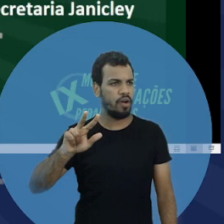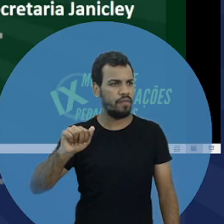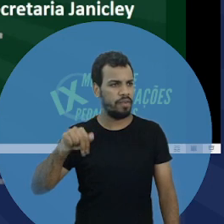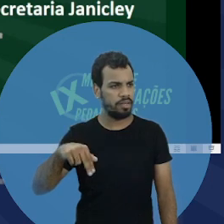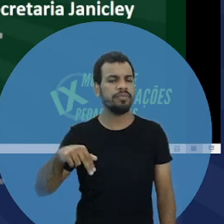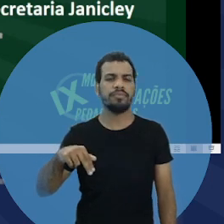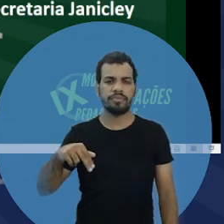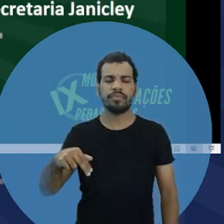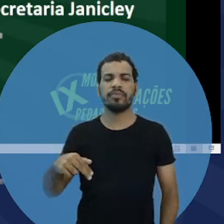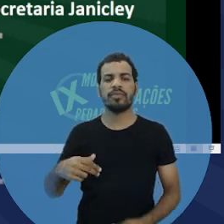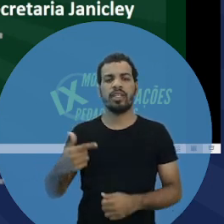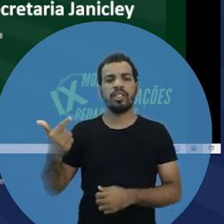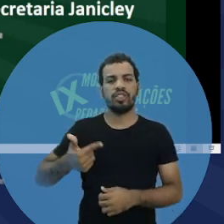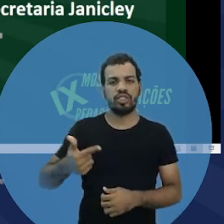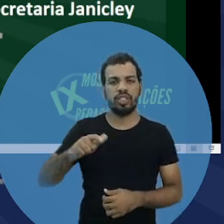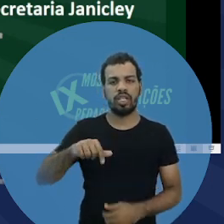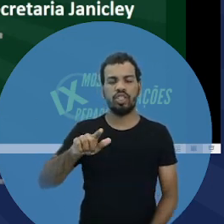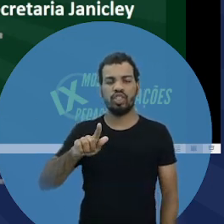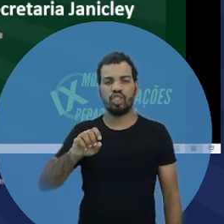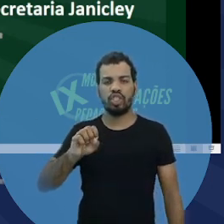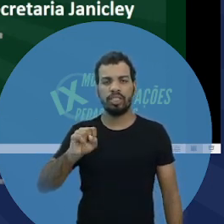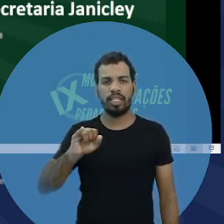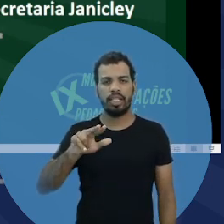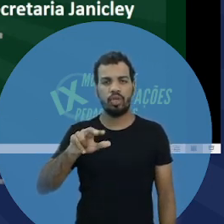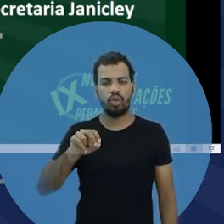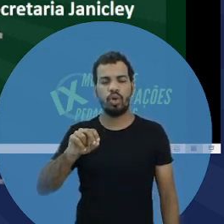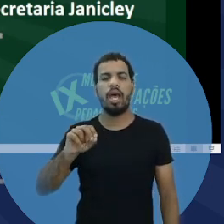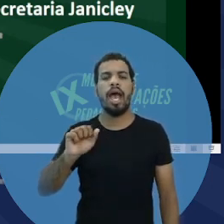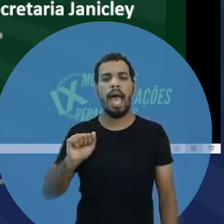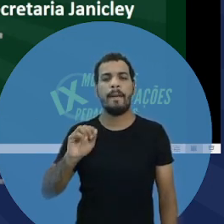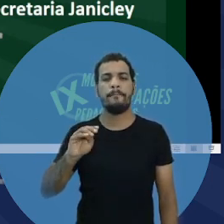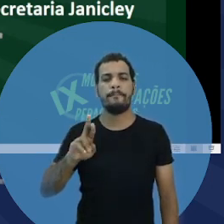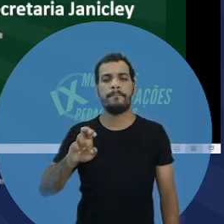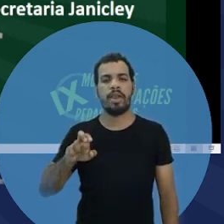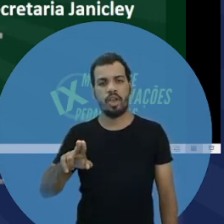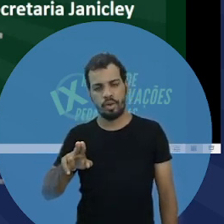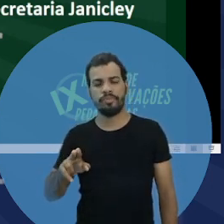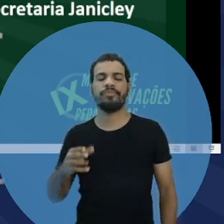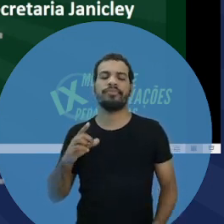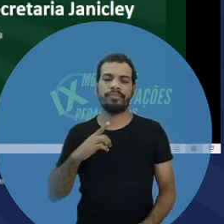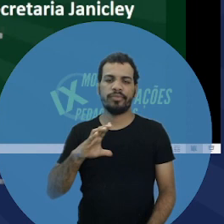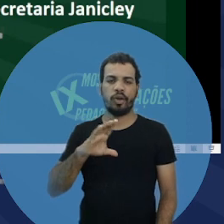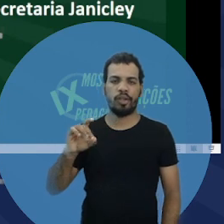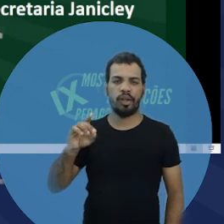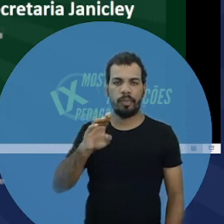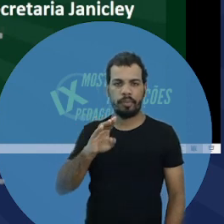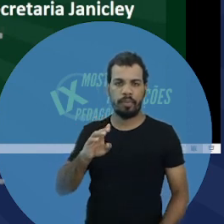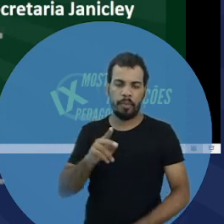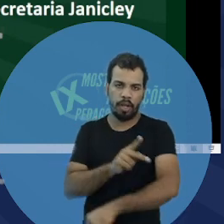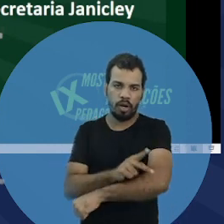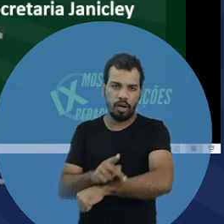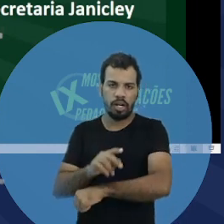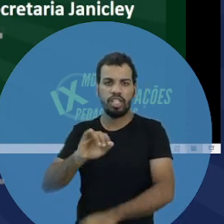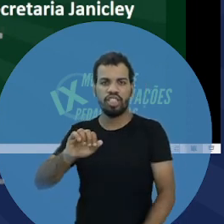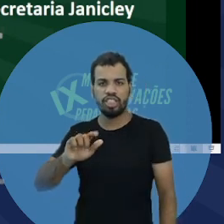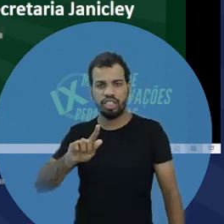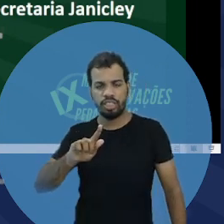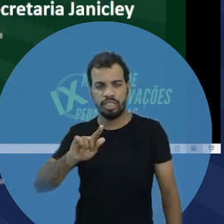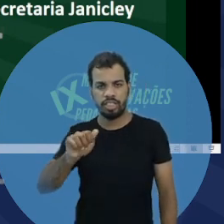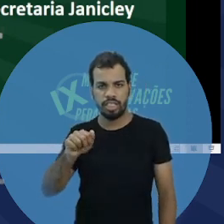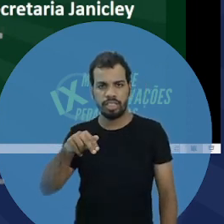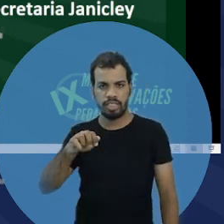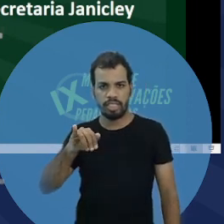Ivanilda Lima, nossa chefe, nossa coordenadora pedagógica, e Jane Clay Freitas, que é a nossa secretária.